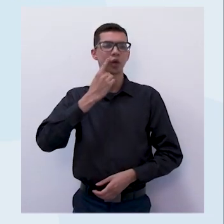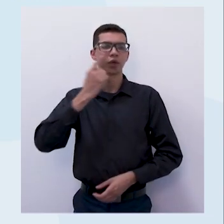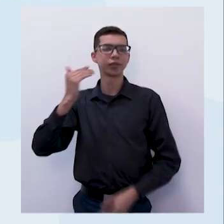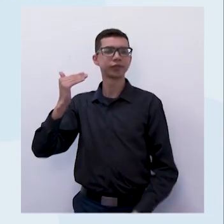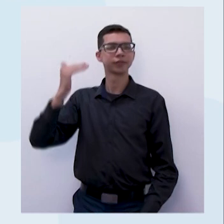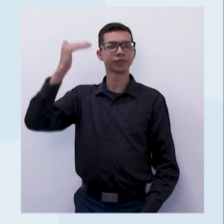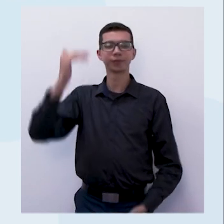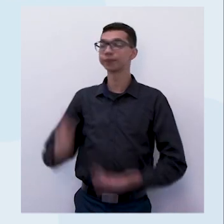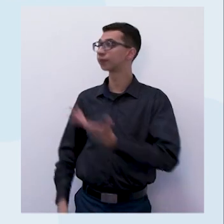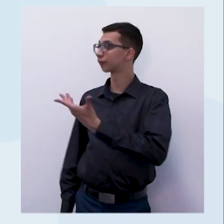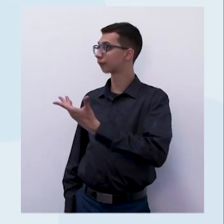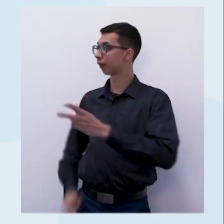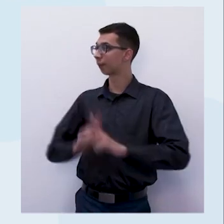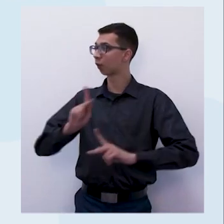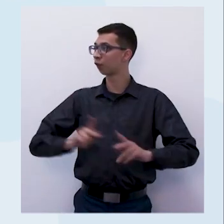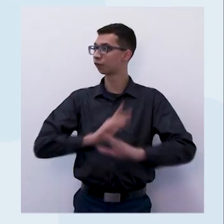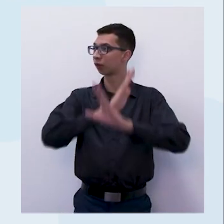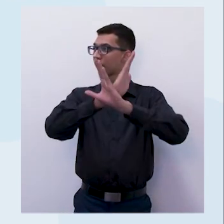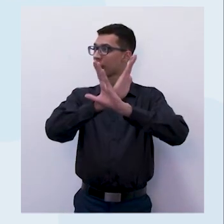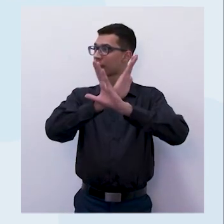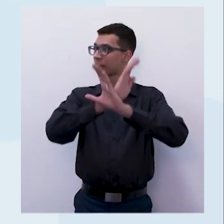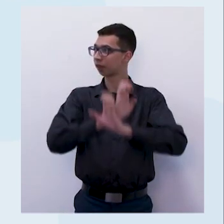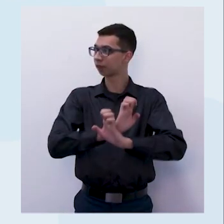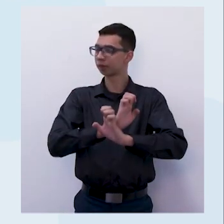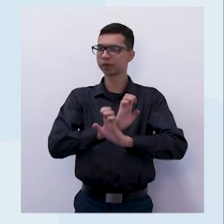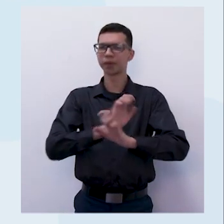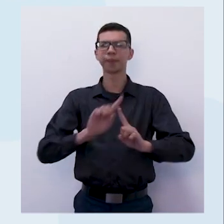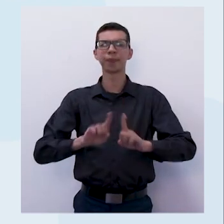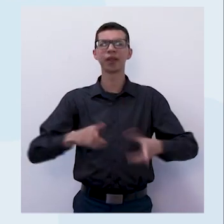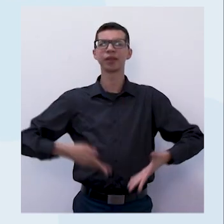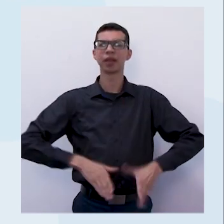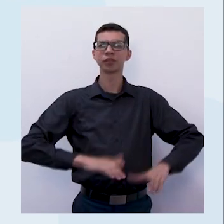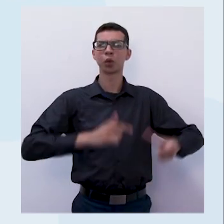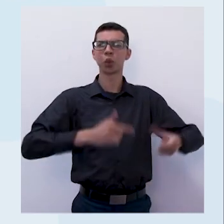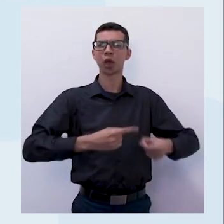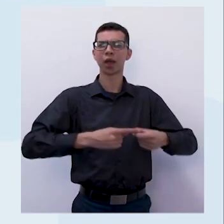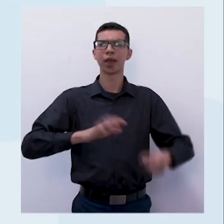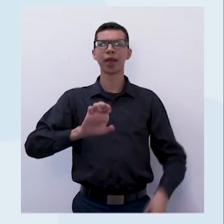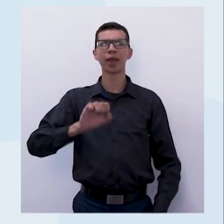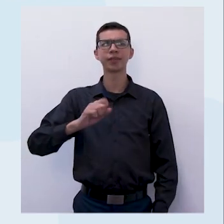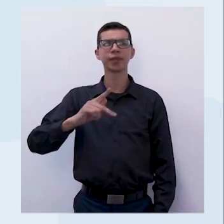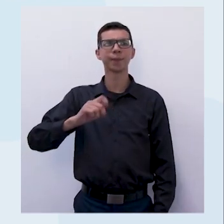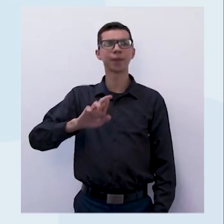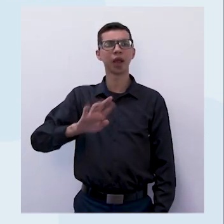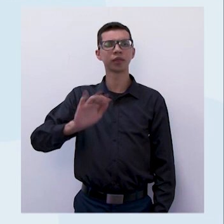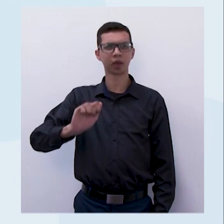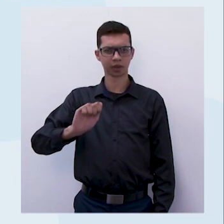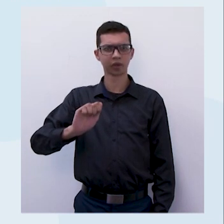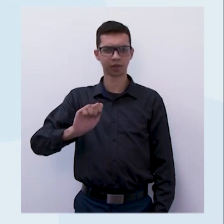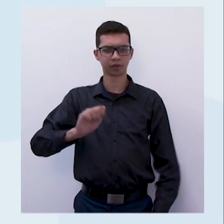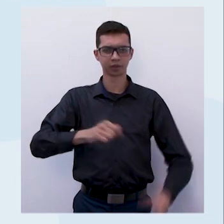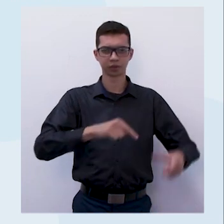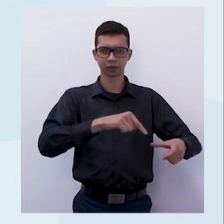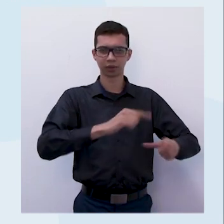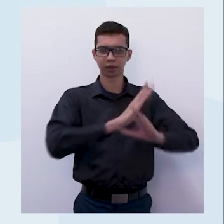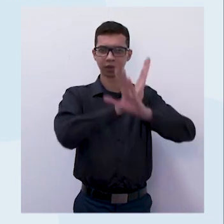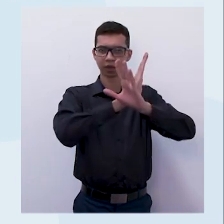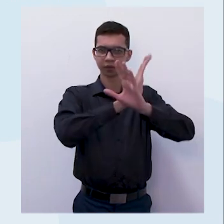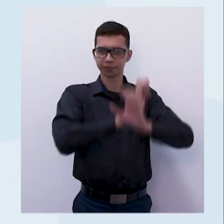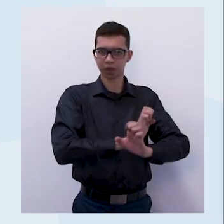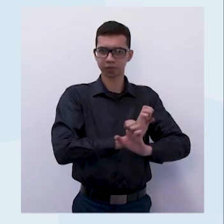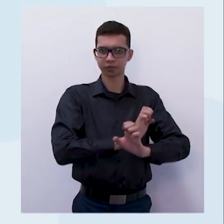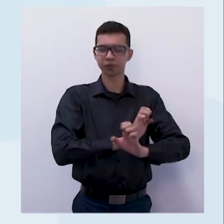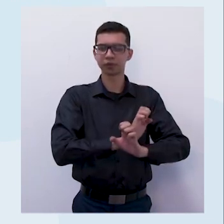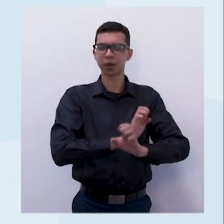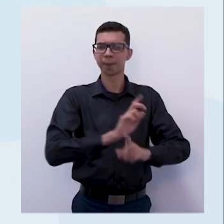os espartanos. Mas, professora, quem nasce em Esparta não é espartano? Não necessariamente. Espartano não